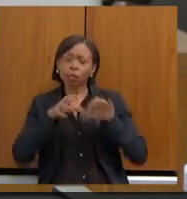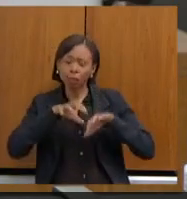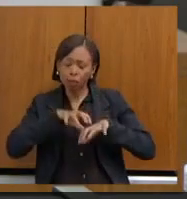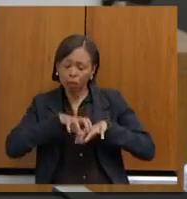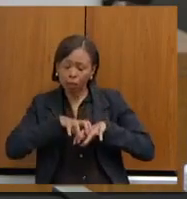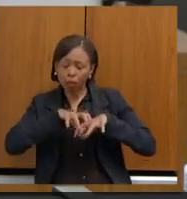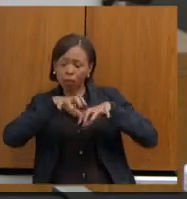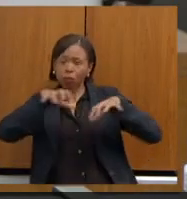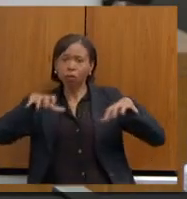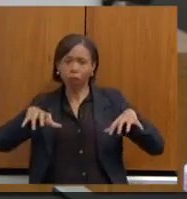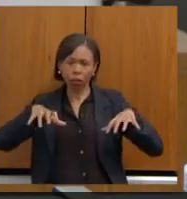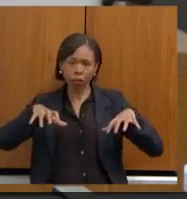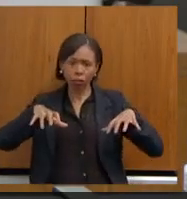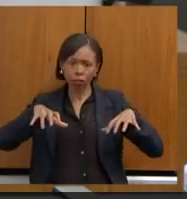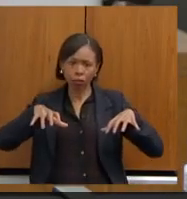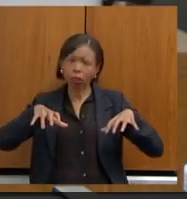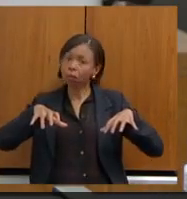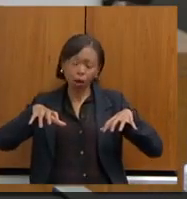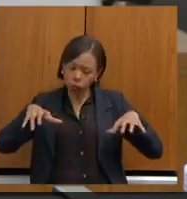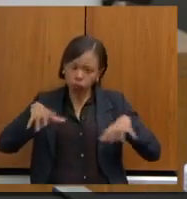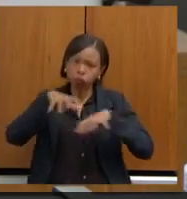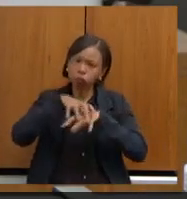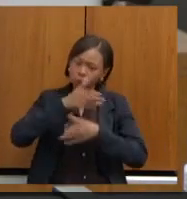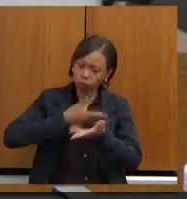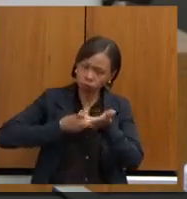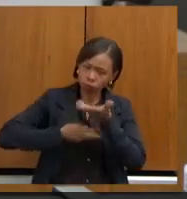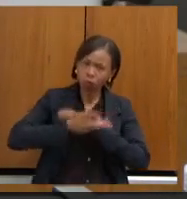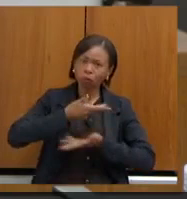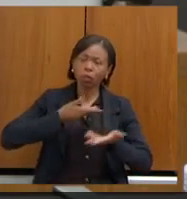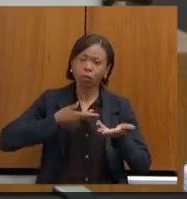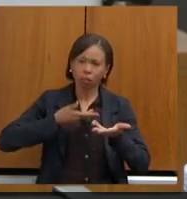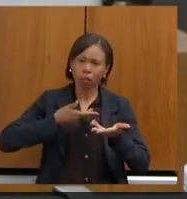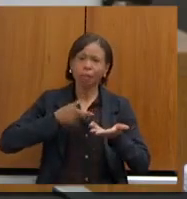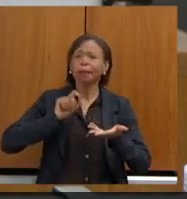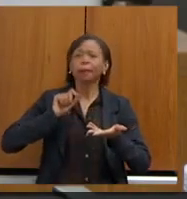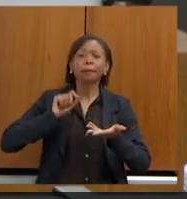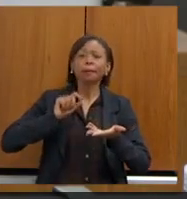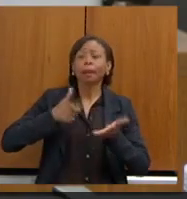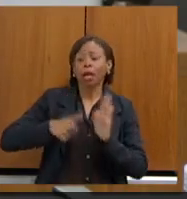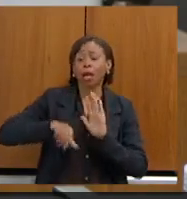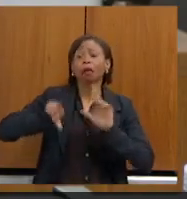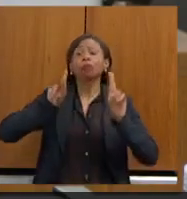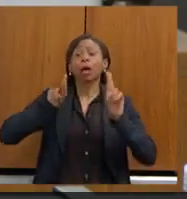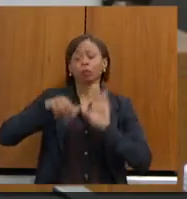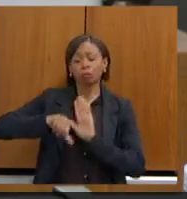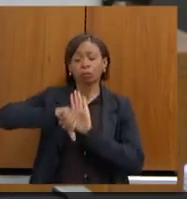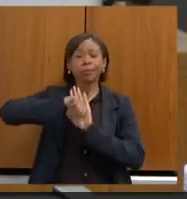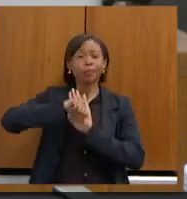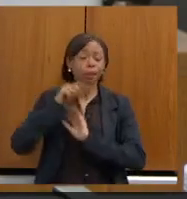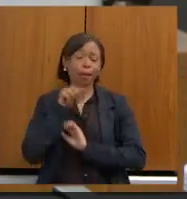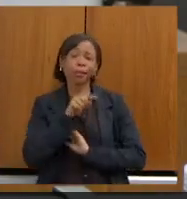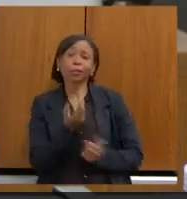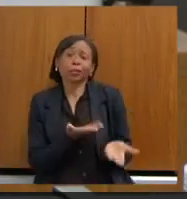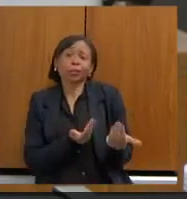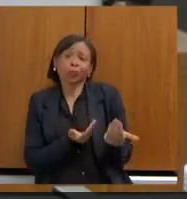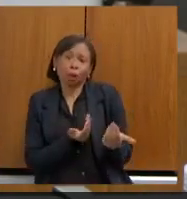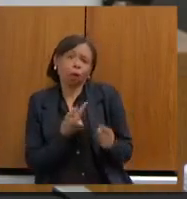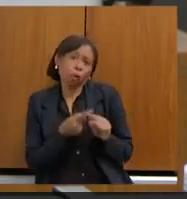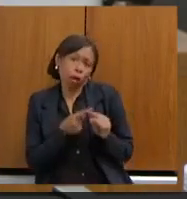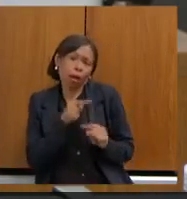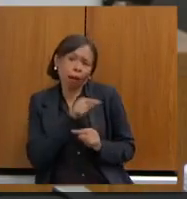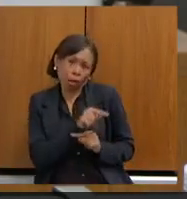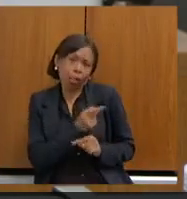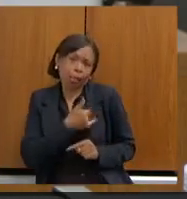de quem vai passar para a gestão dessas pessoas pela prática do crime porque a gente sabe que independente da idade são